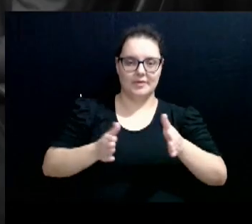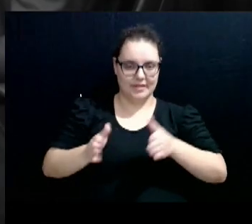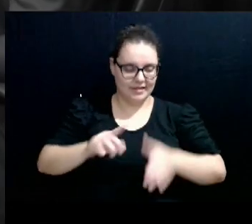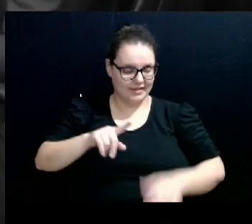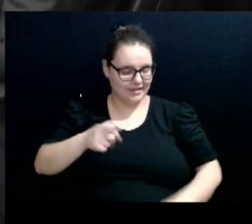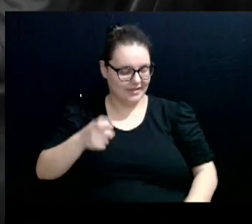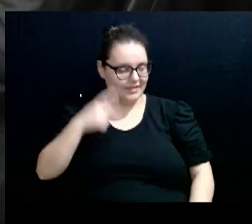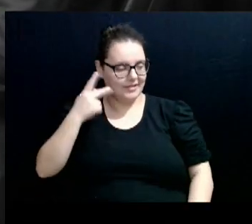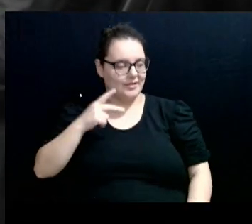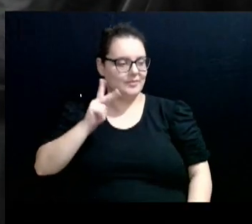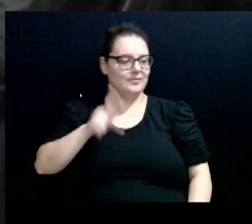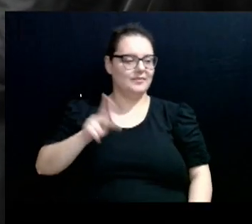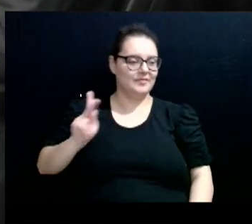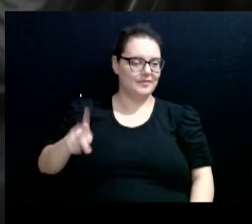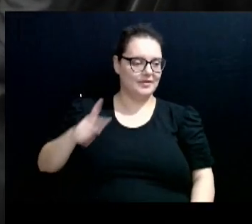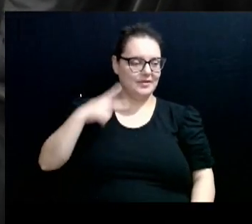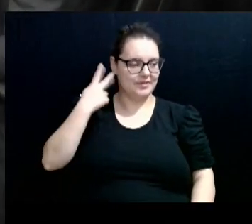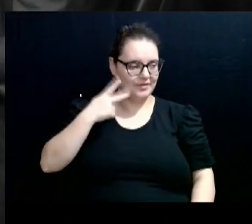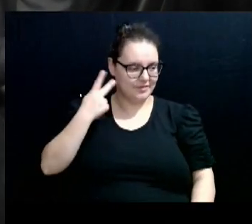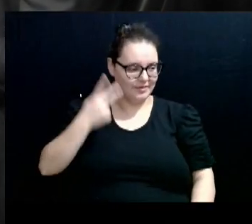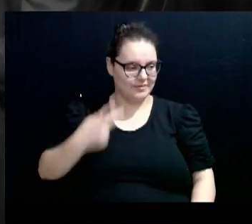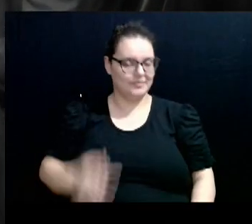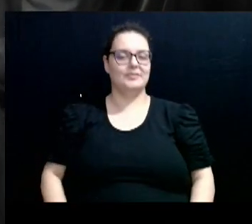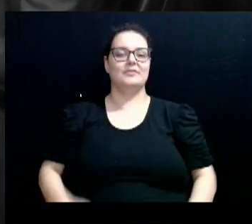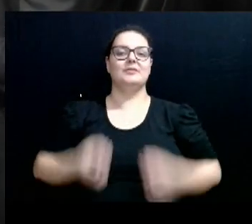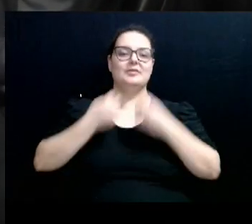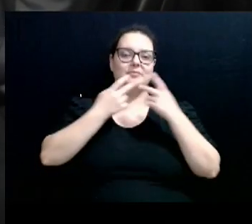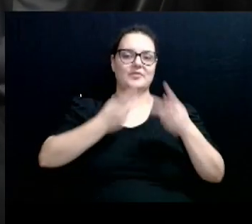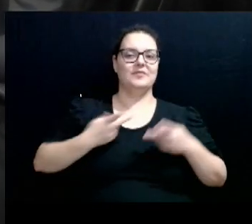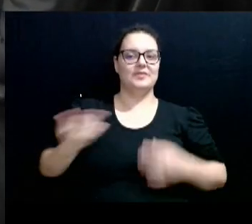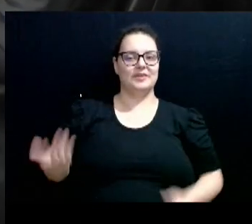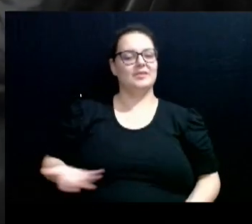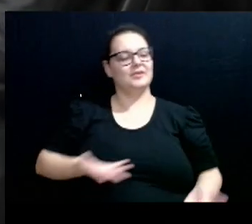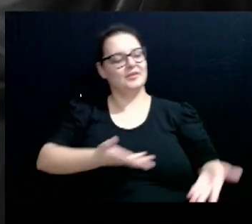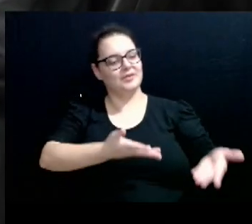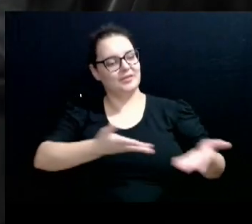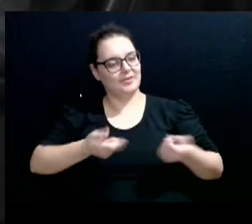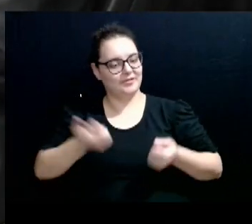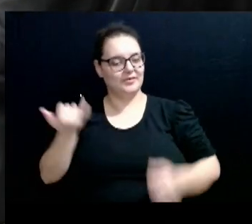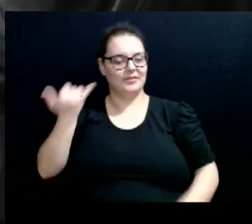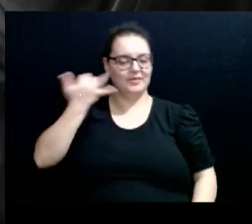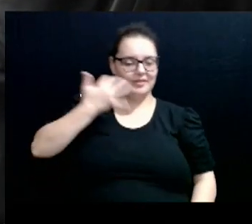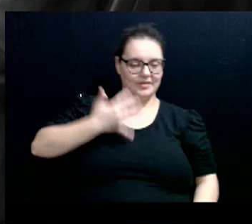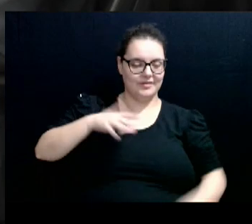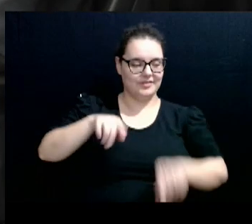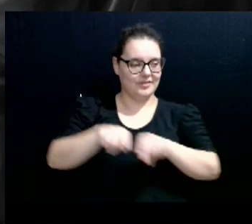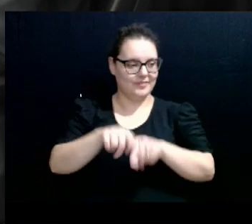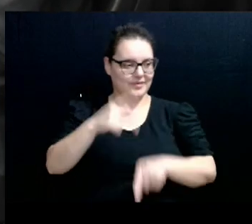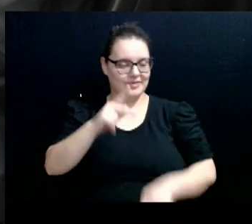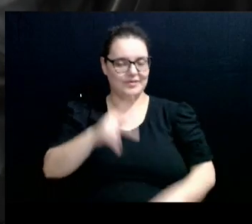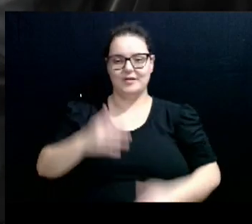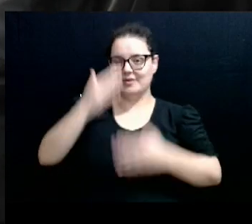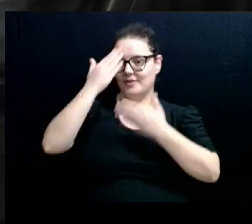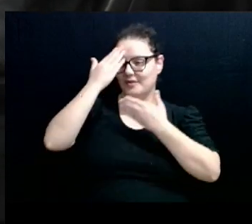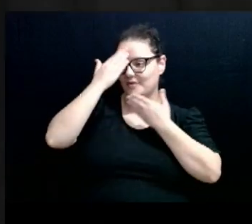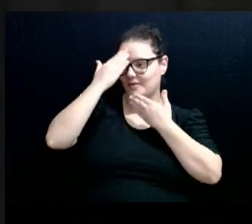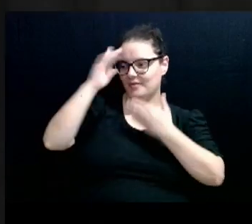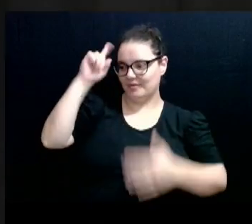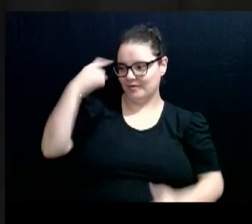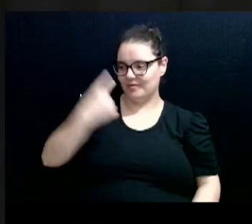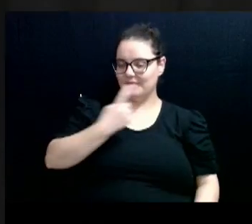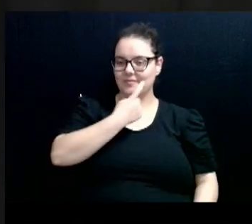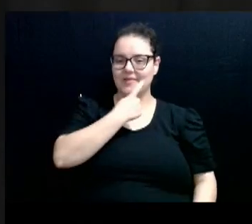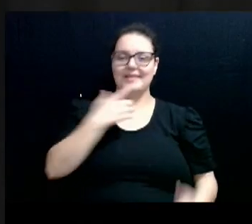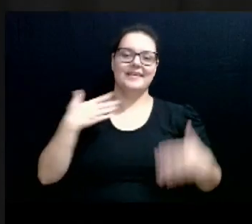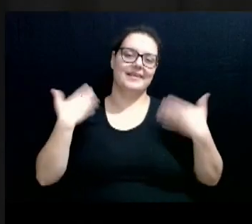seja bem-vindo, e eu também já o convido a fazer a sua autodescrição. Muitíssimo obrigado, Mirna, que alegria estar aqui